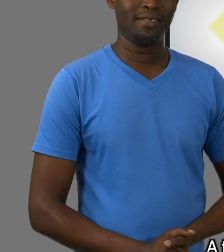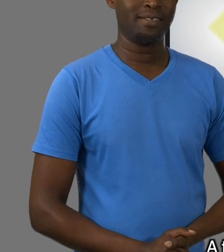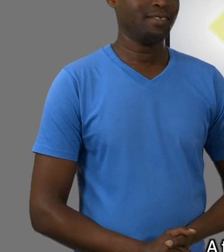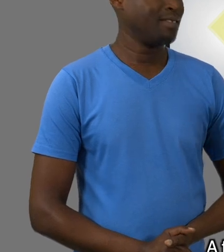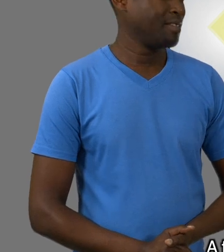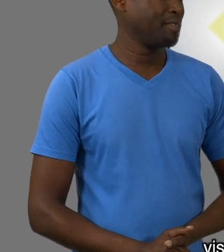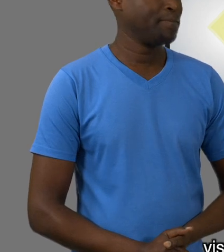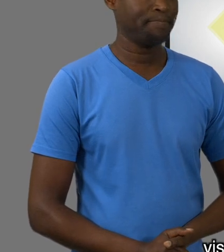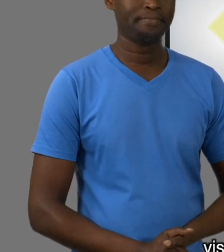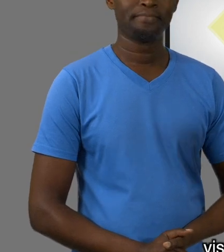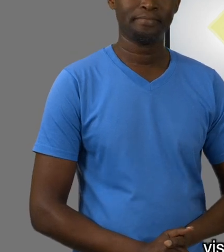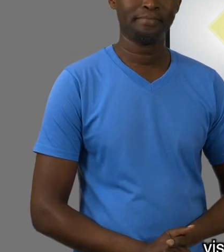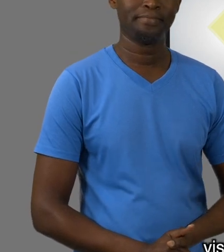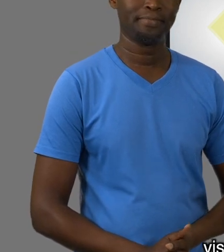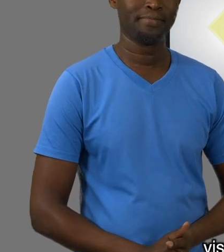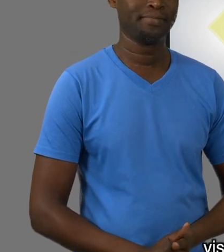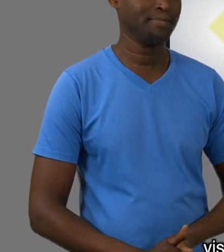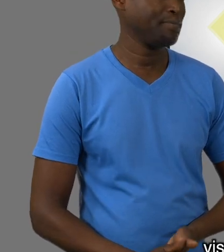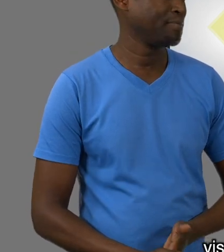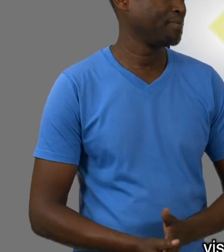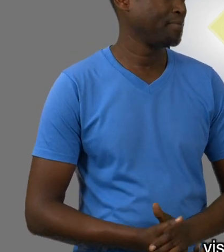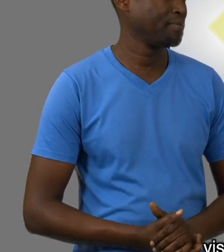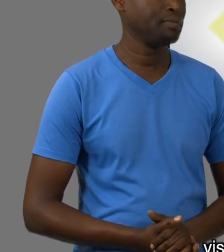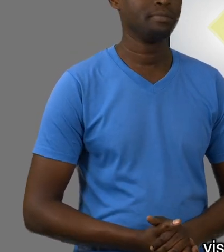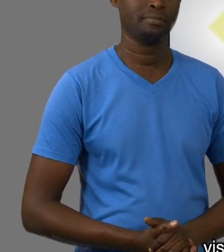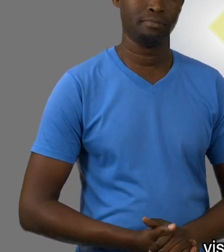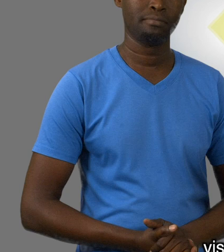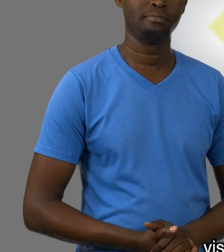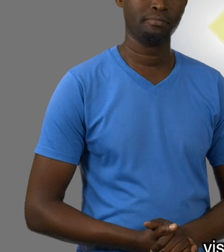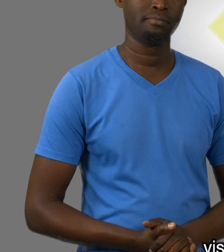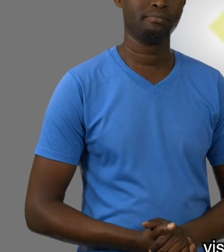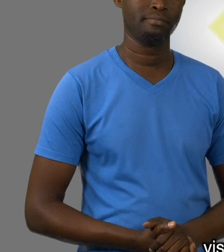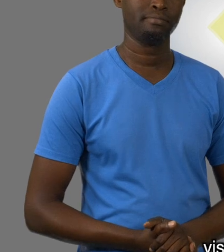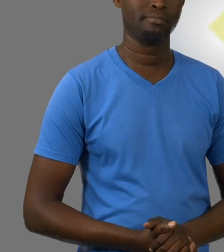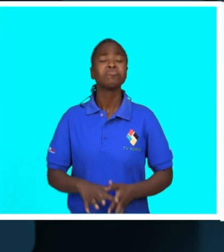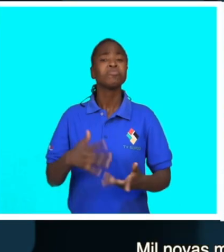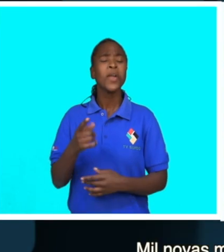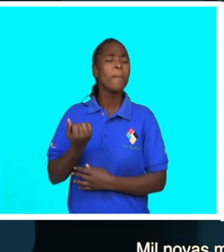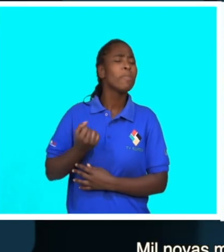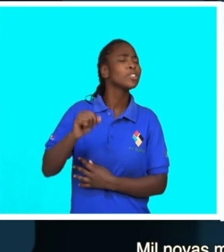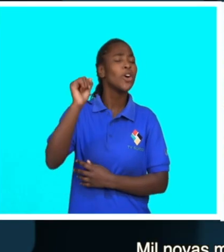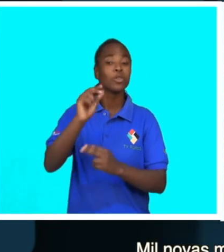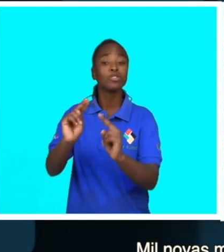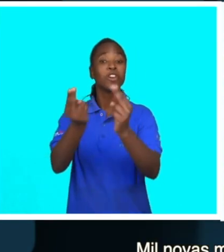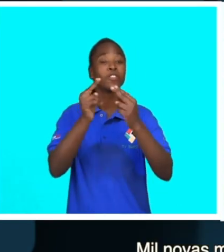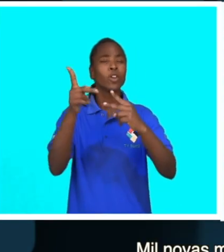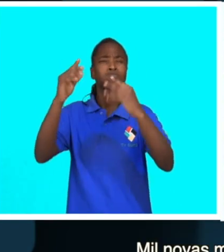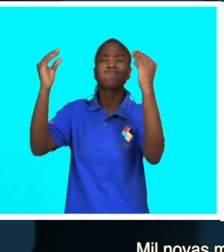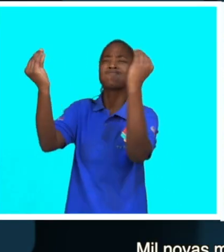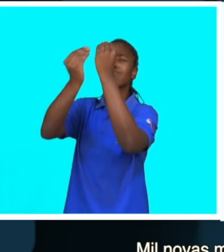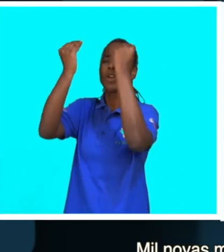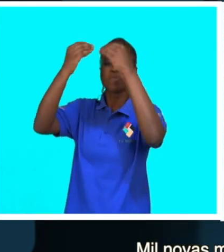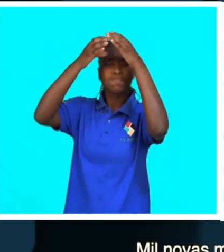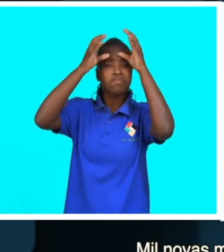Coalizão, visa também combater o abandono escolar pela Rapariga. Mil novas mentoras foram